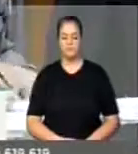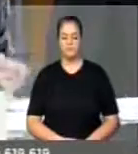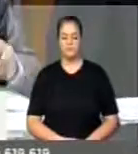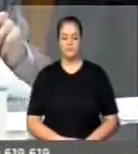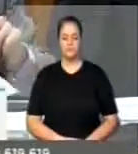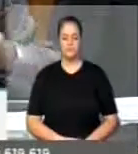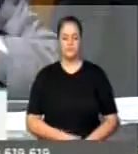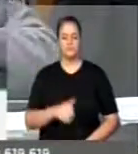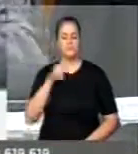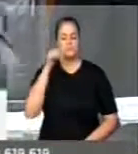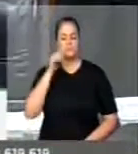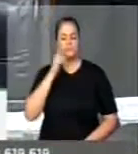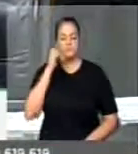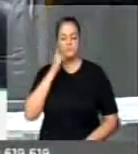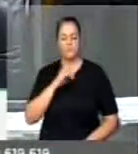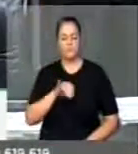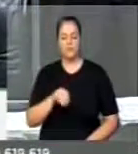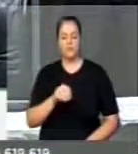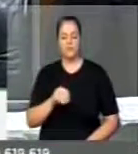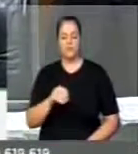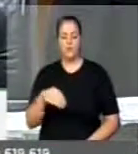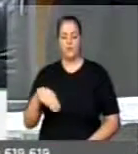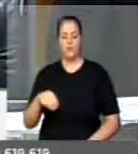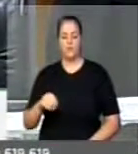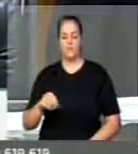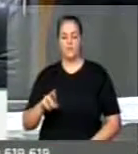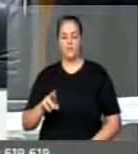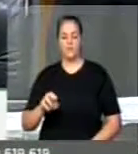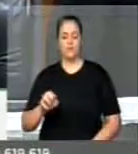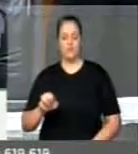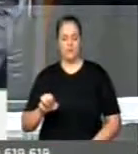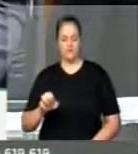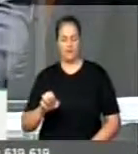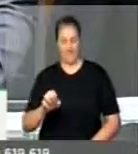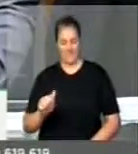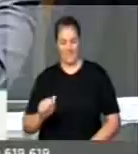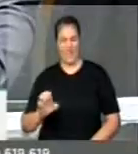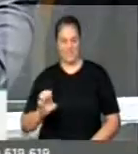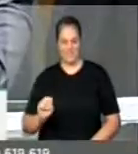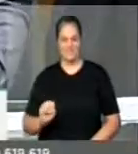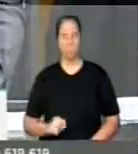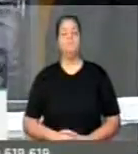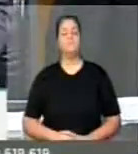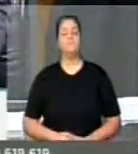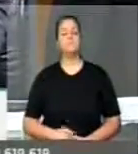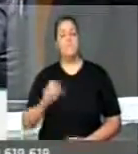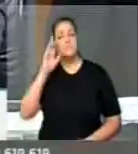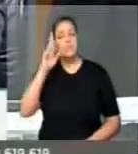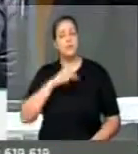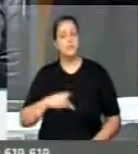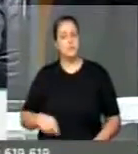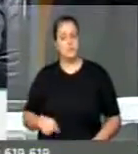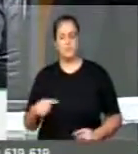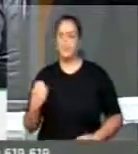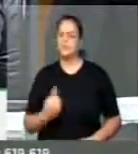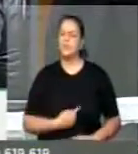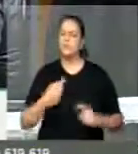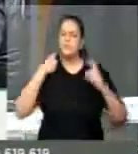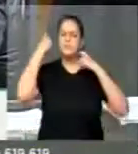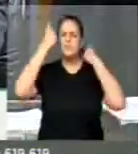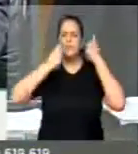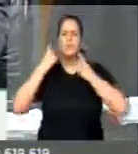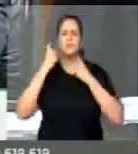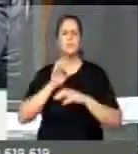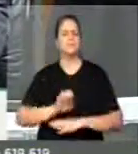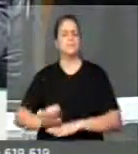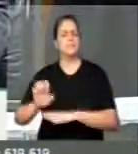Moraes. Senhor presidente, nós estamos aqui todos e todas preocupados com a situação dos estados.